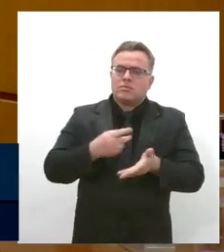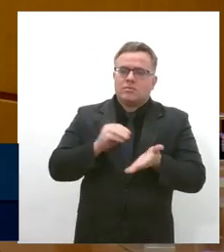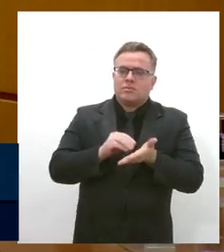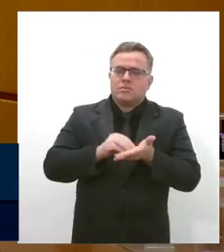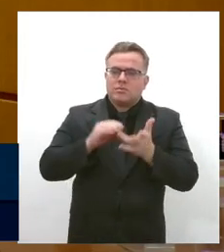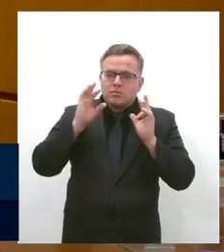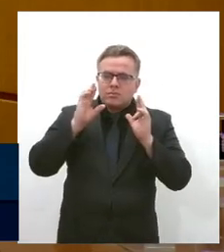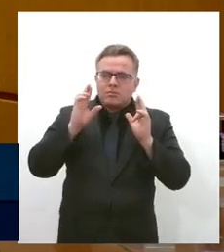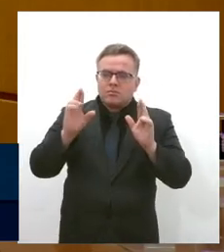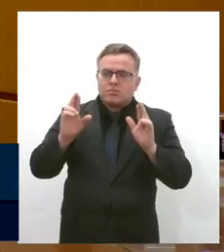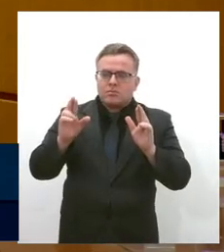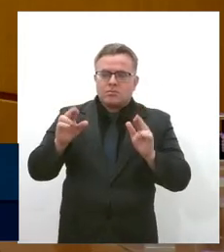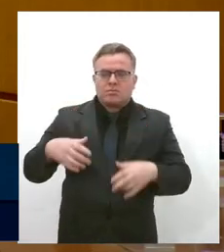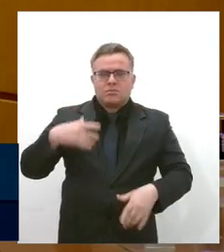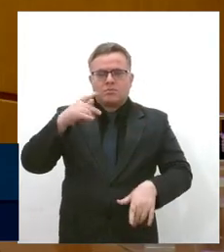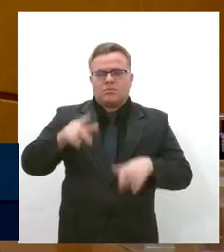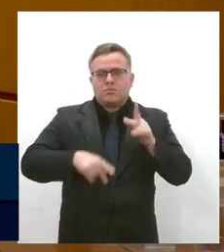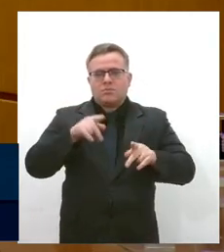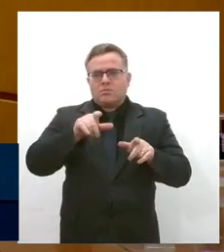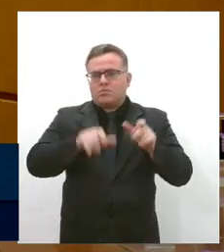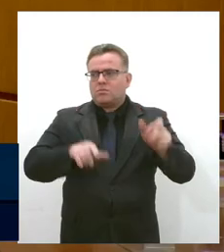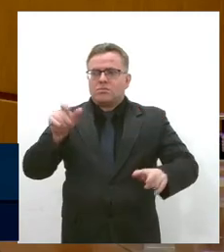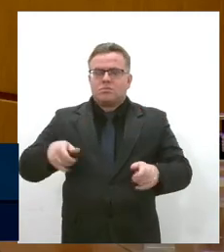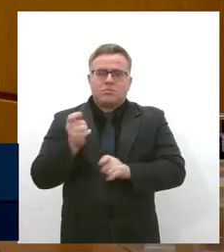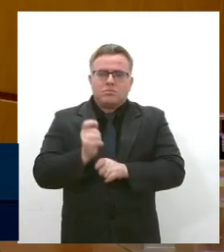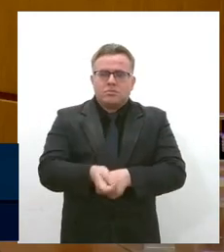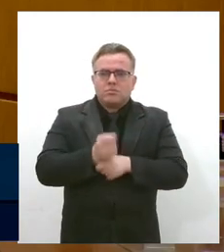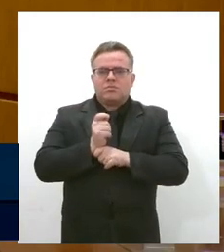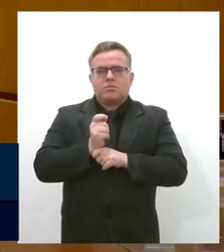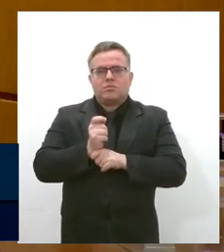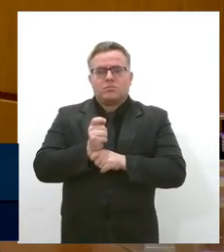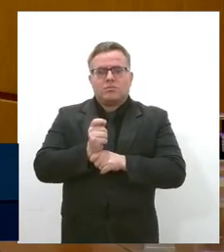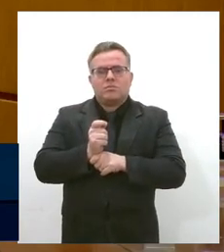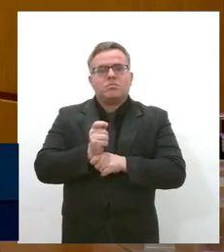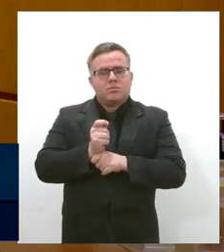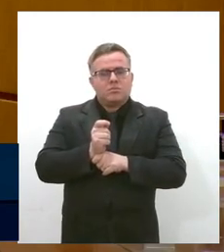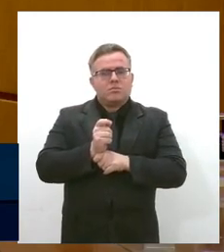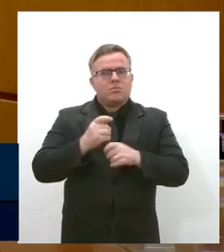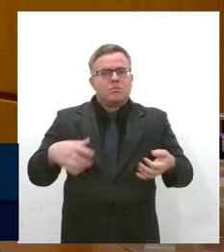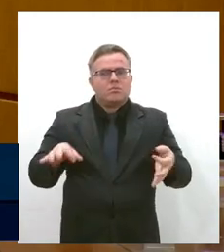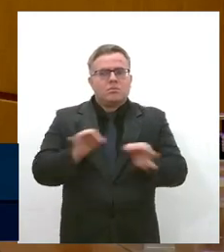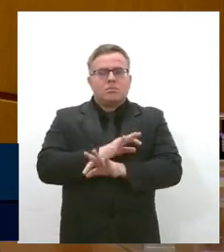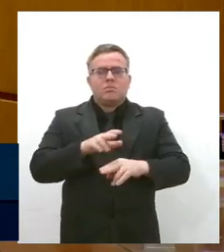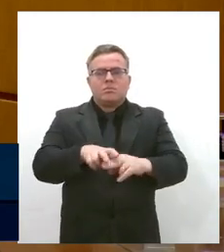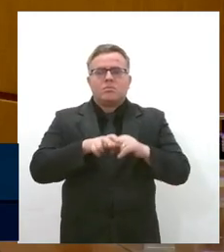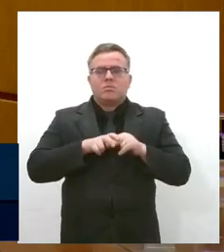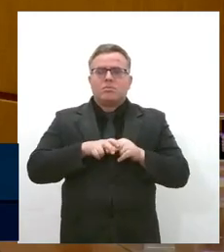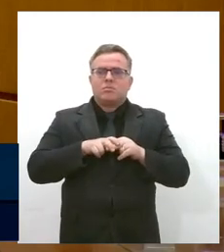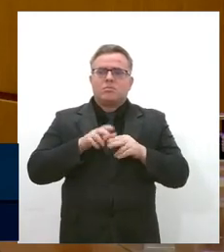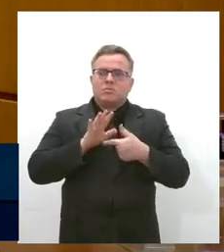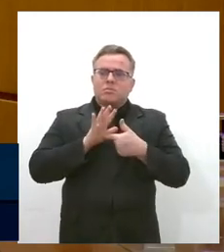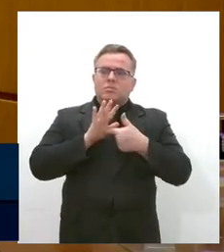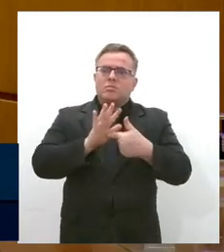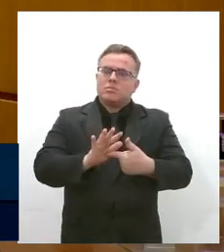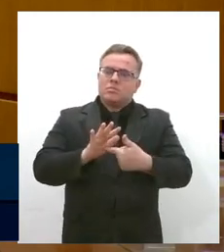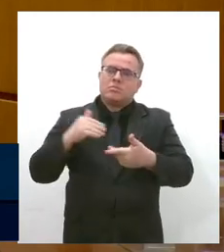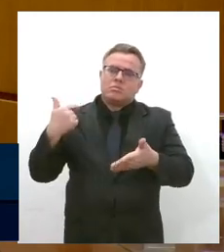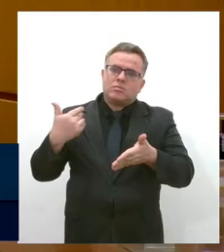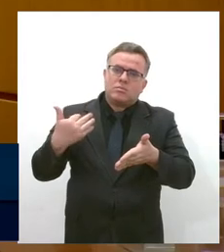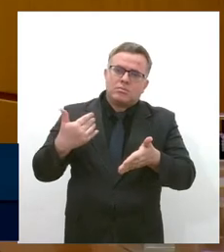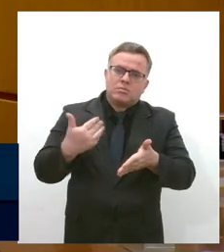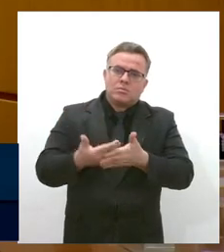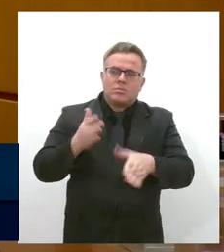comunidades pesqueiras, e também vieram durante a parte da tarde aqui ao centro da nossa cidade dar